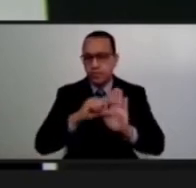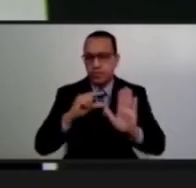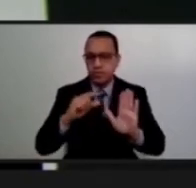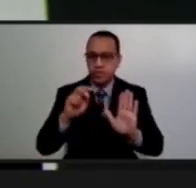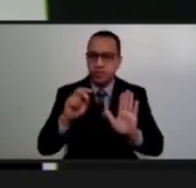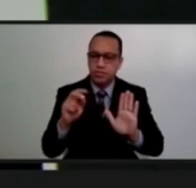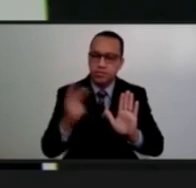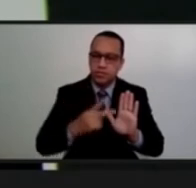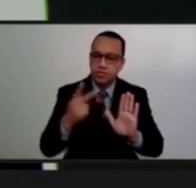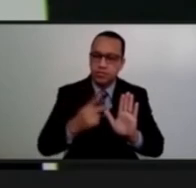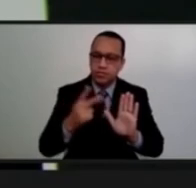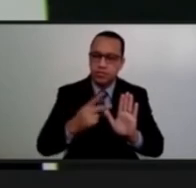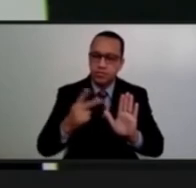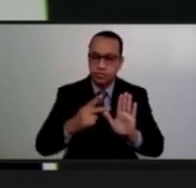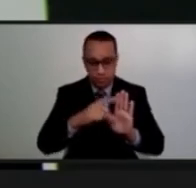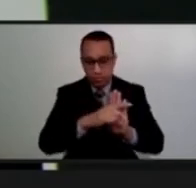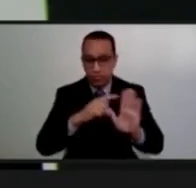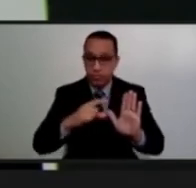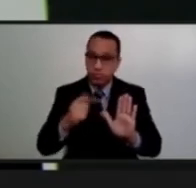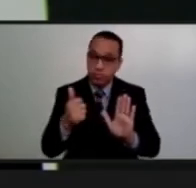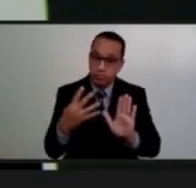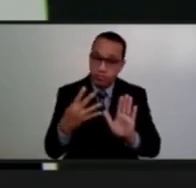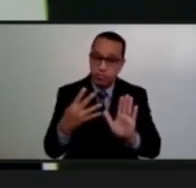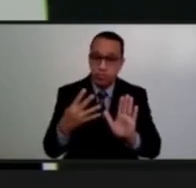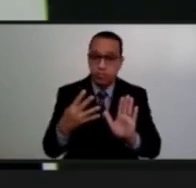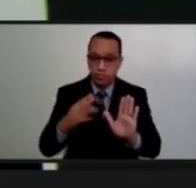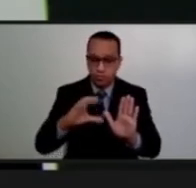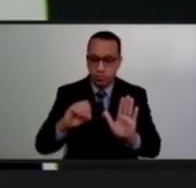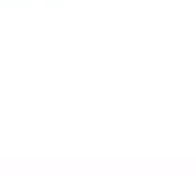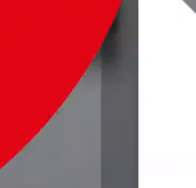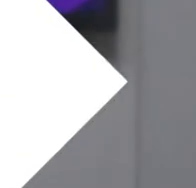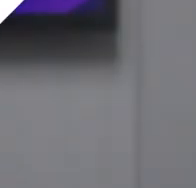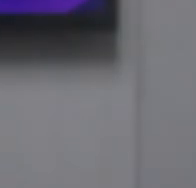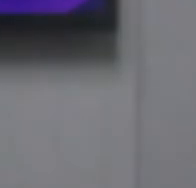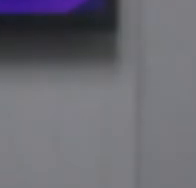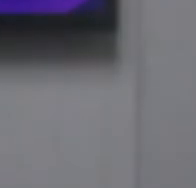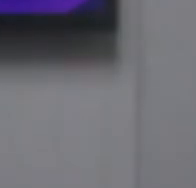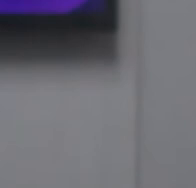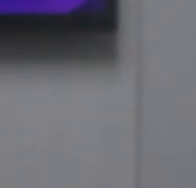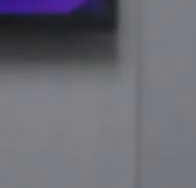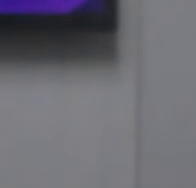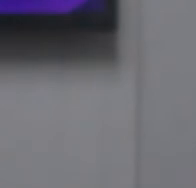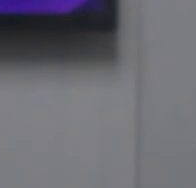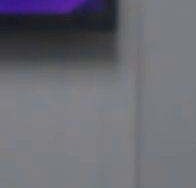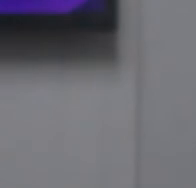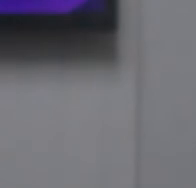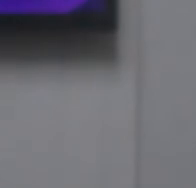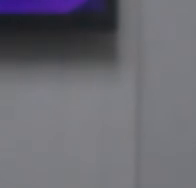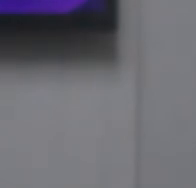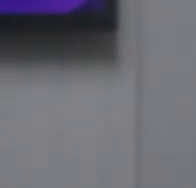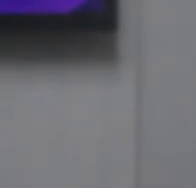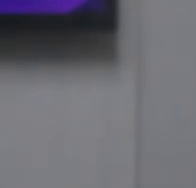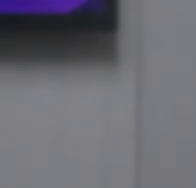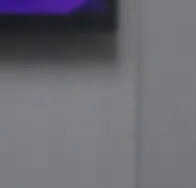de Ética e decoro parlamentar desta Câmara Municipal. O tenente-coronel da Reserva da PM,